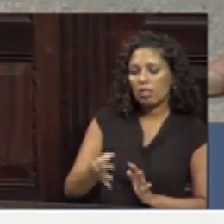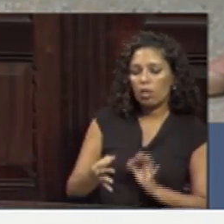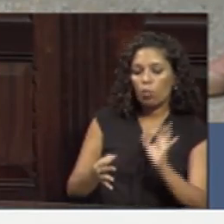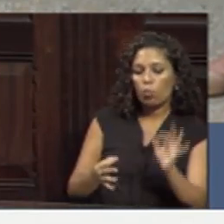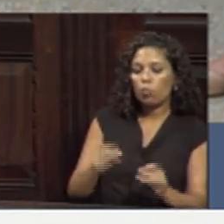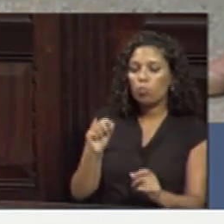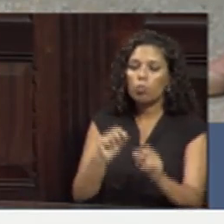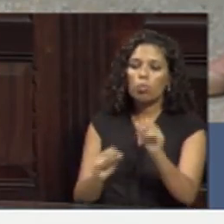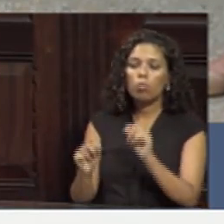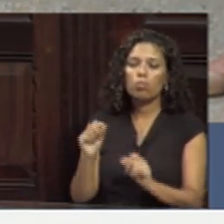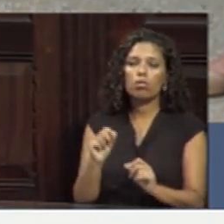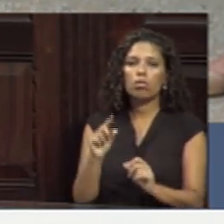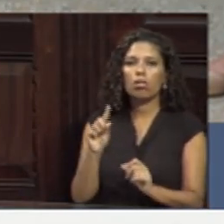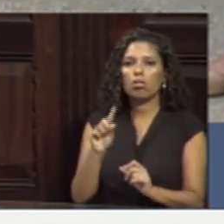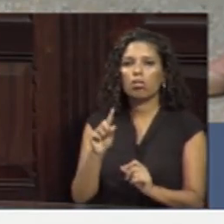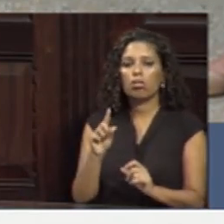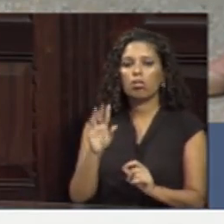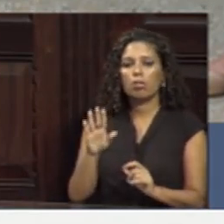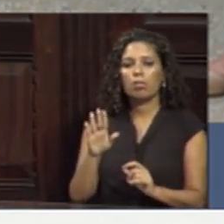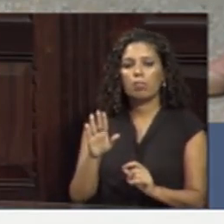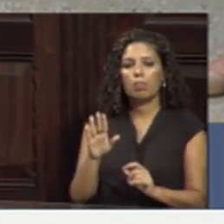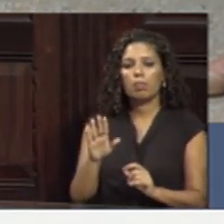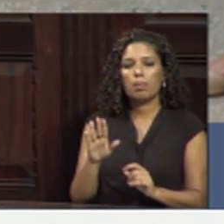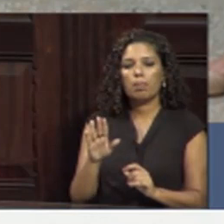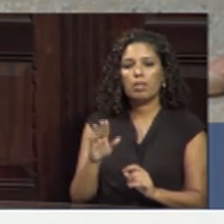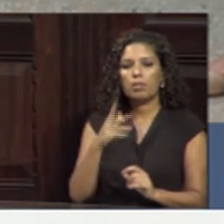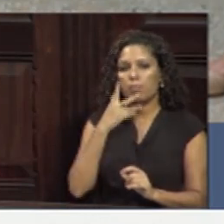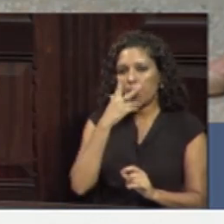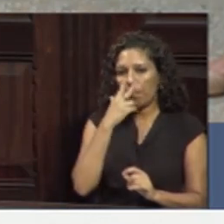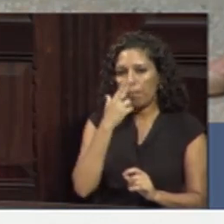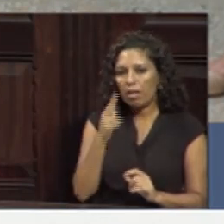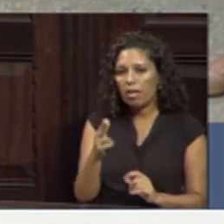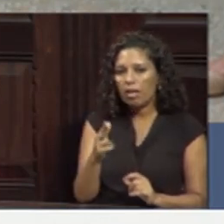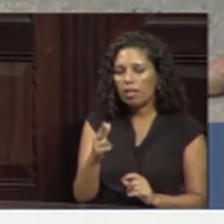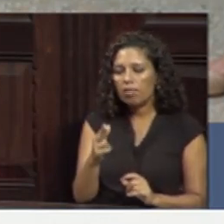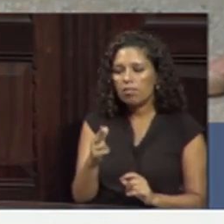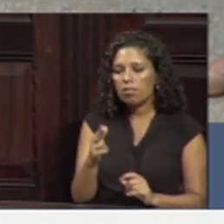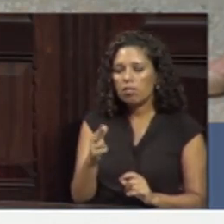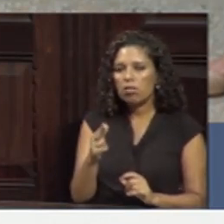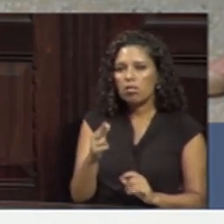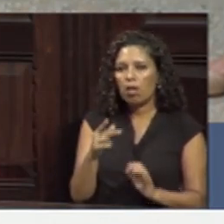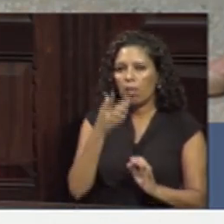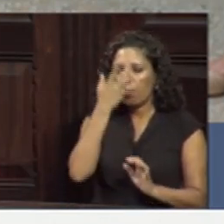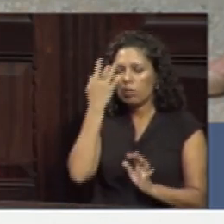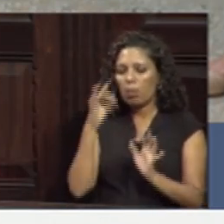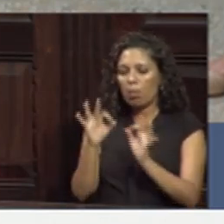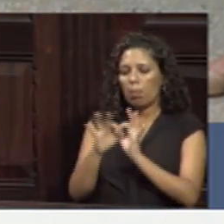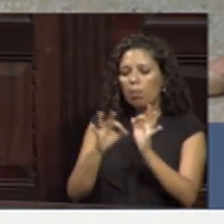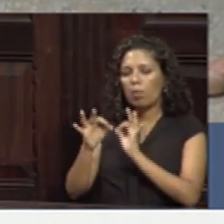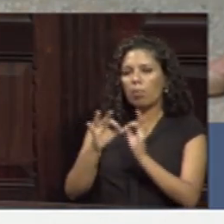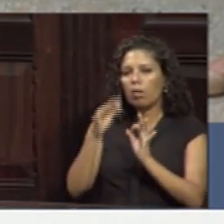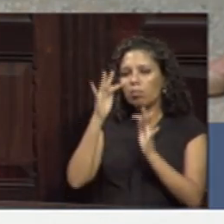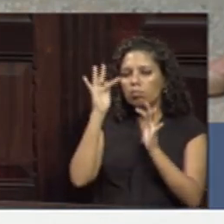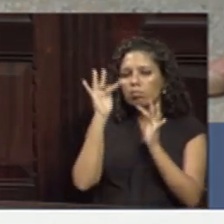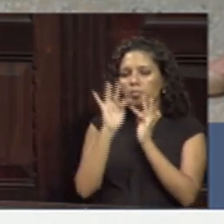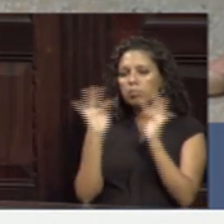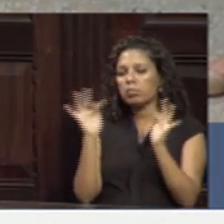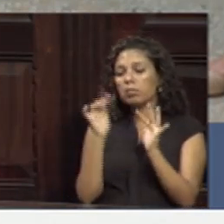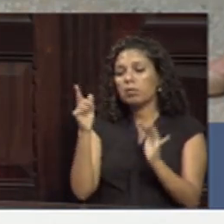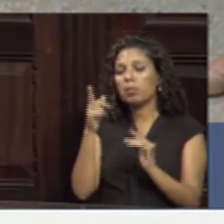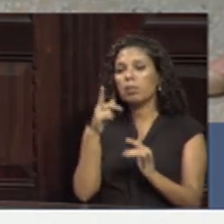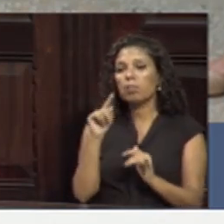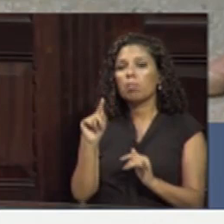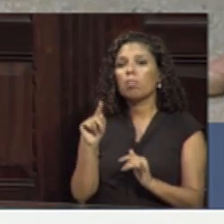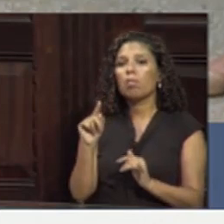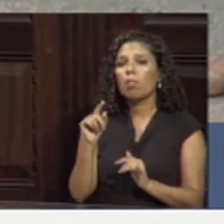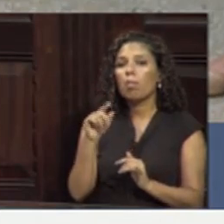investigação. Mas eu acho que é uma execução política. Falava com o deputado Osório, que tem exatamente a mesma